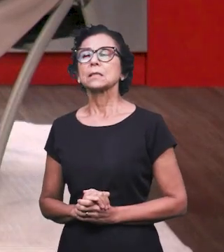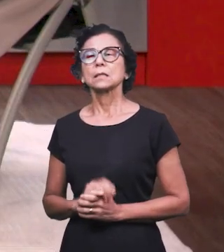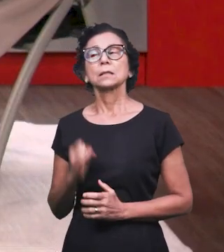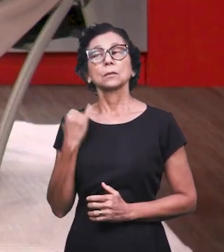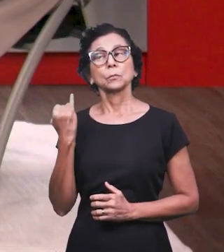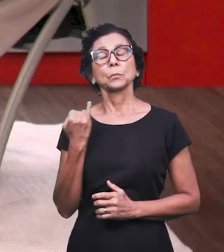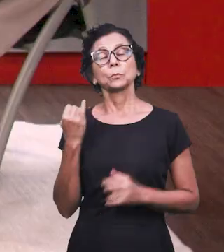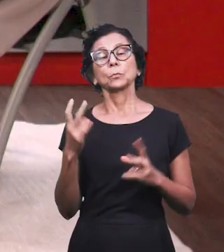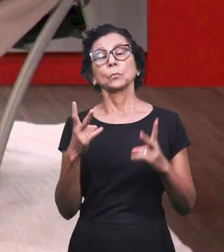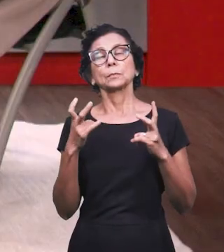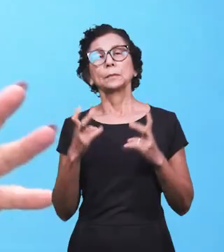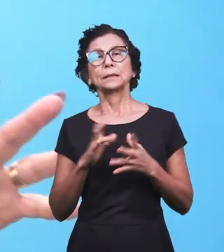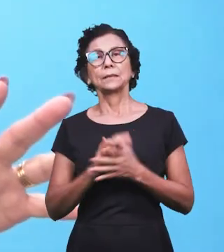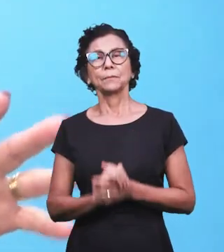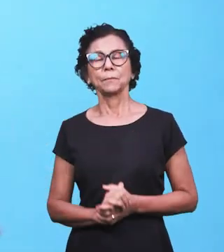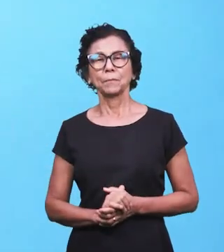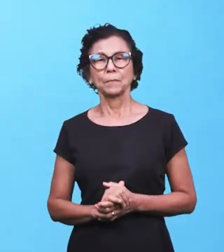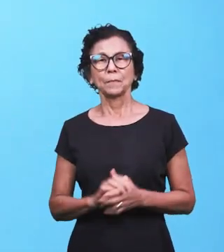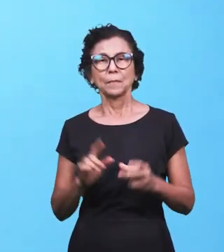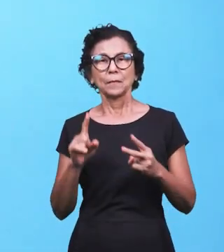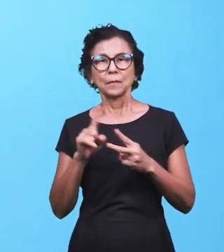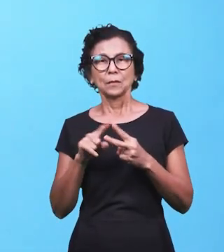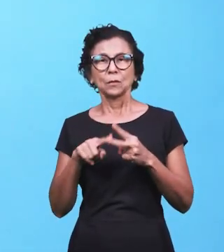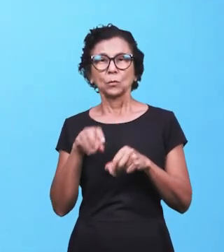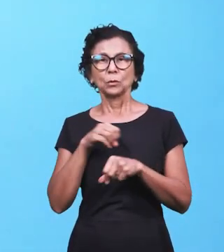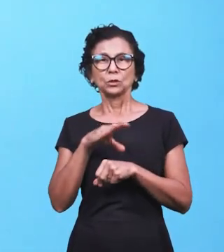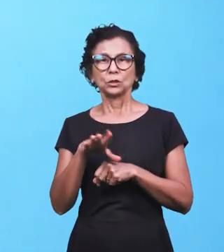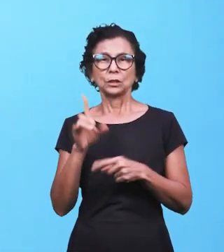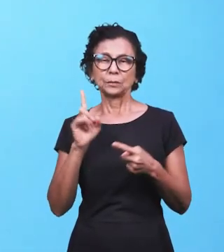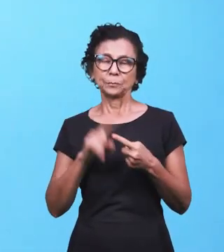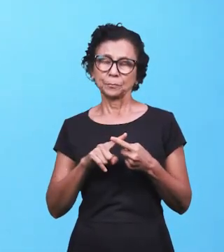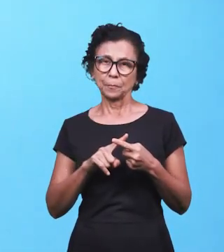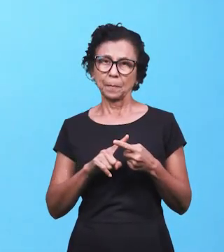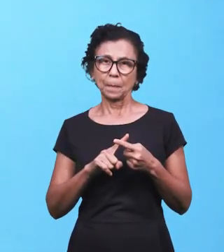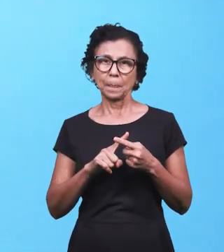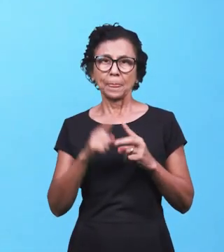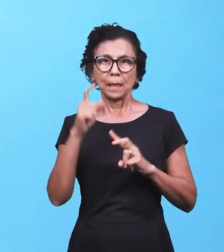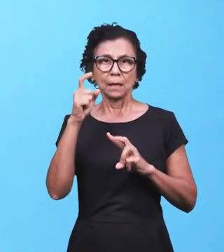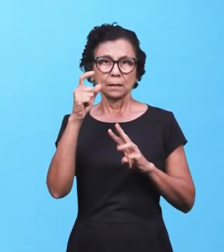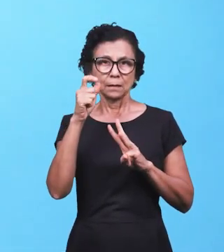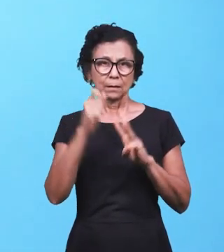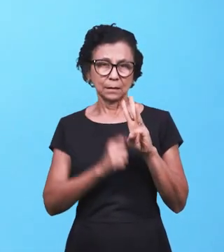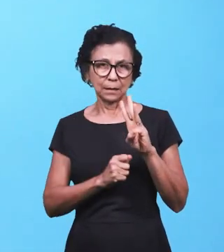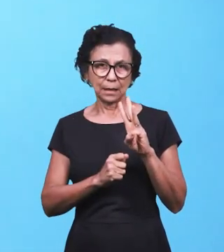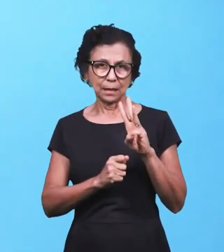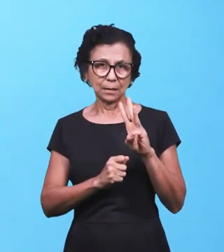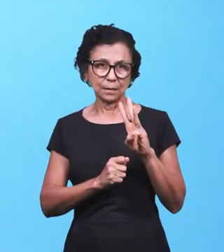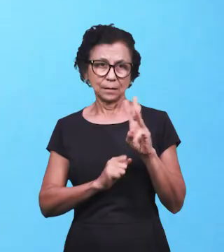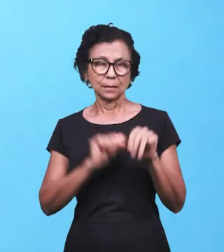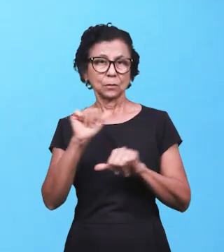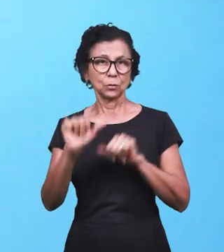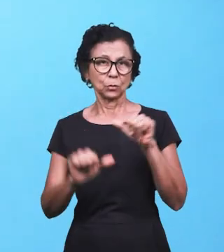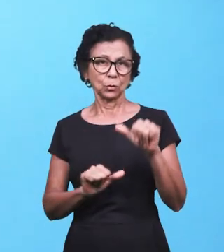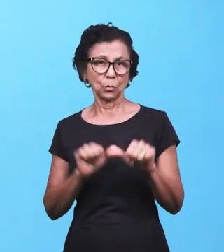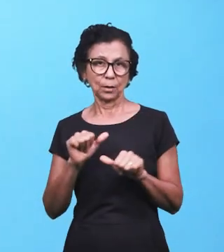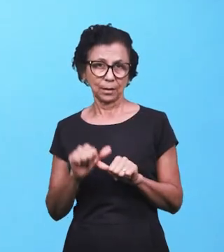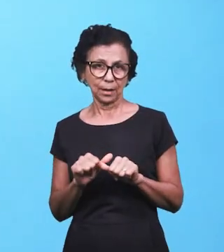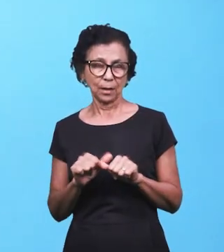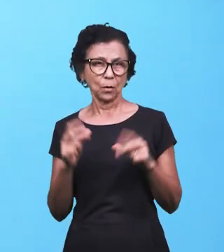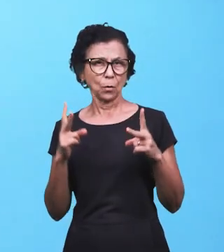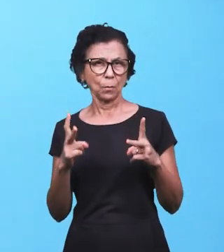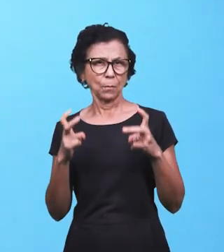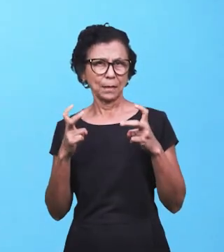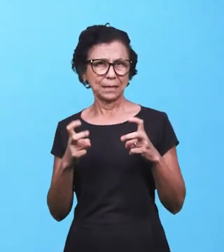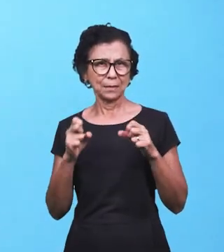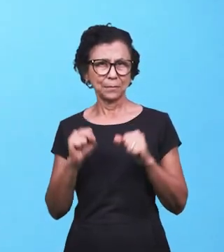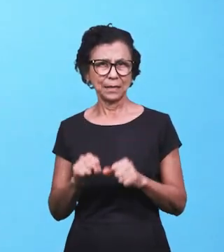observarem. Vou dar aqui duas dicas, dois sinais. Trocar pelo menos a cada 3 meses ou quando você perceber que as cerdas estão começando a abrir,